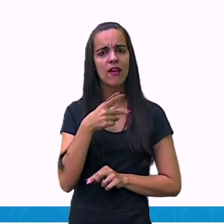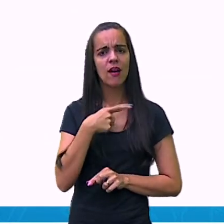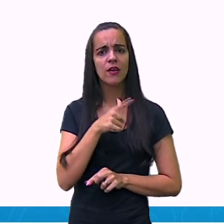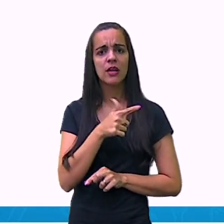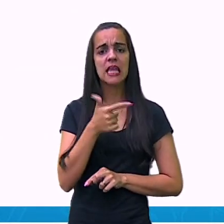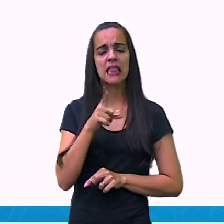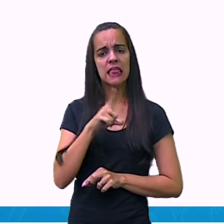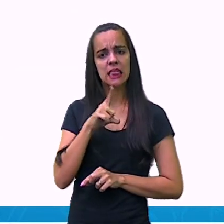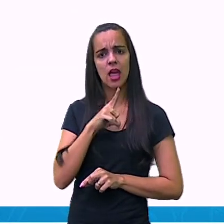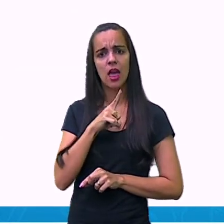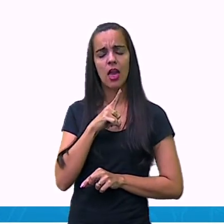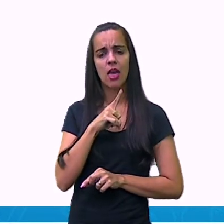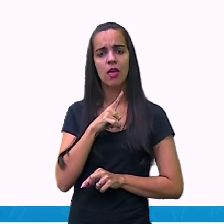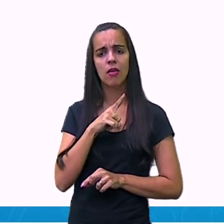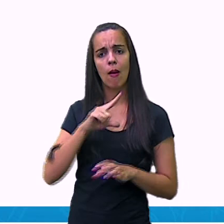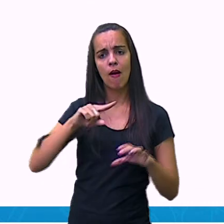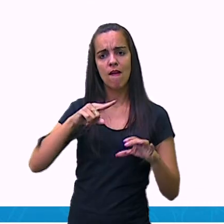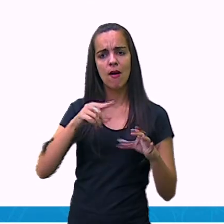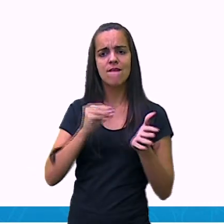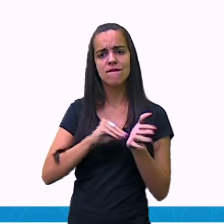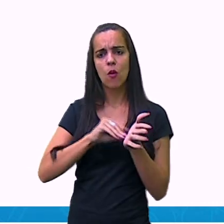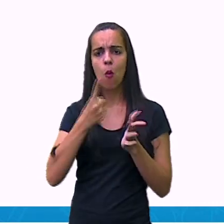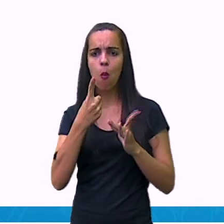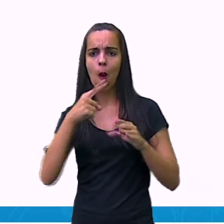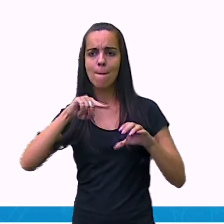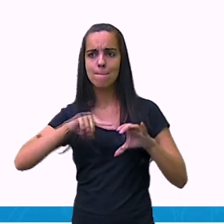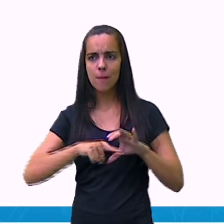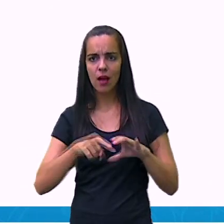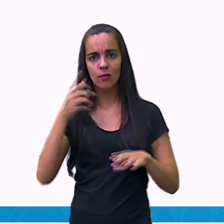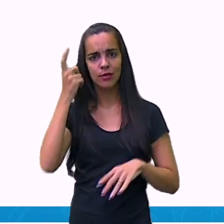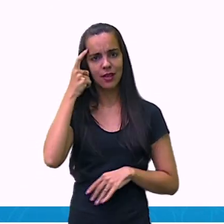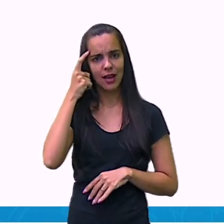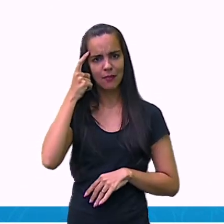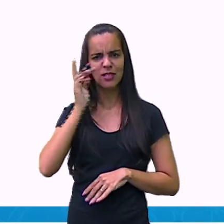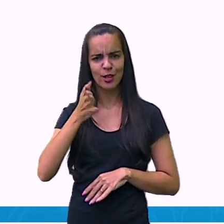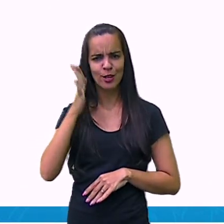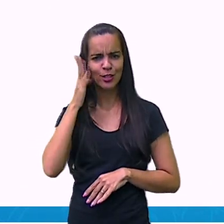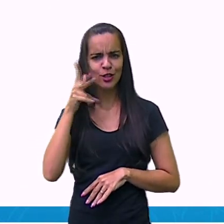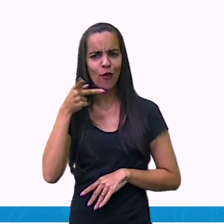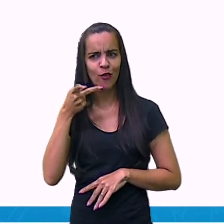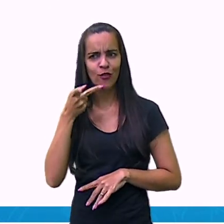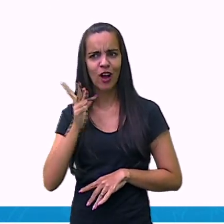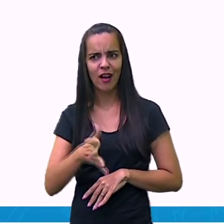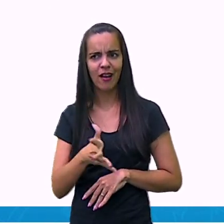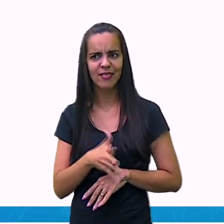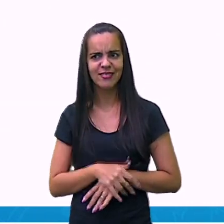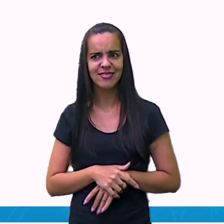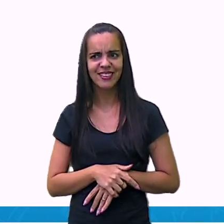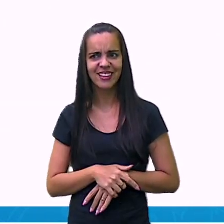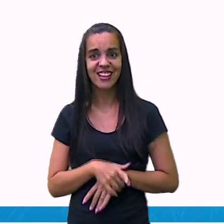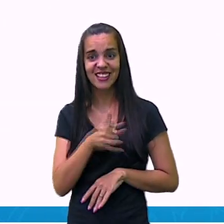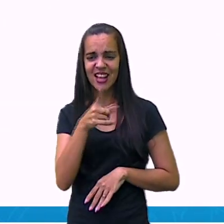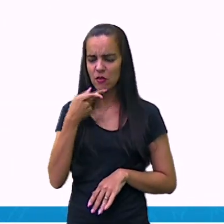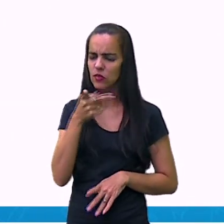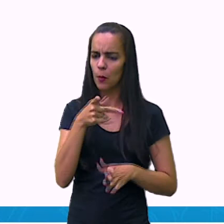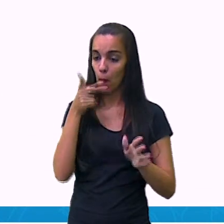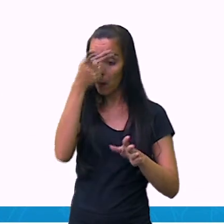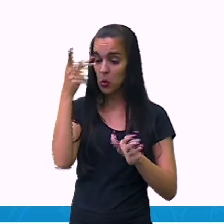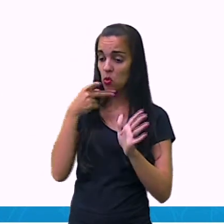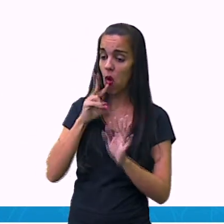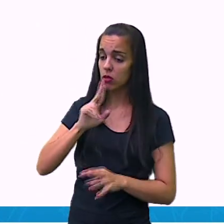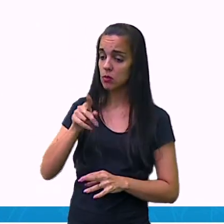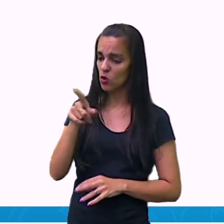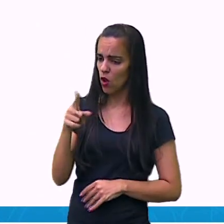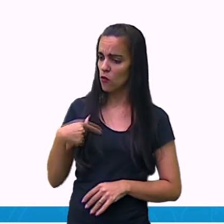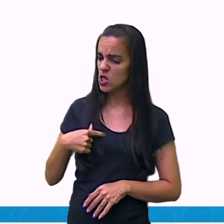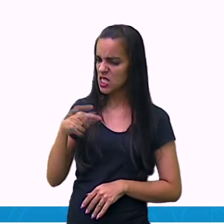um parafuso a menos na cabeça? Você já ouviu essa expressão? Você tem um parafuso a menos na sua cabeça? O que